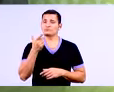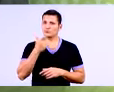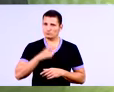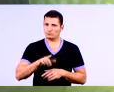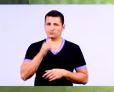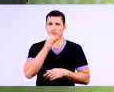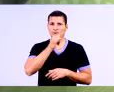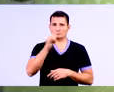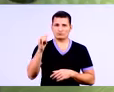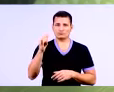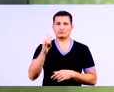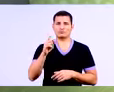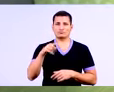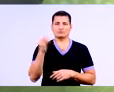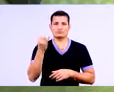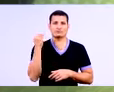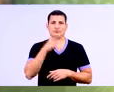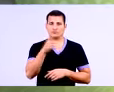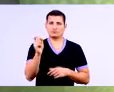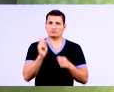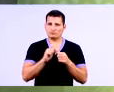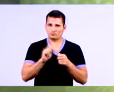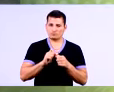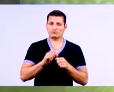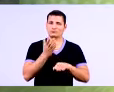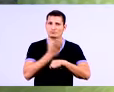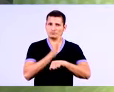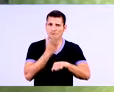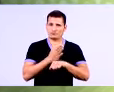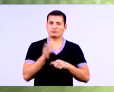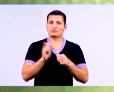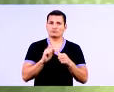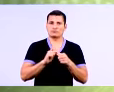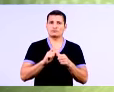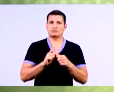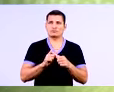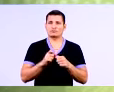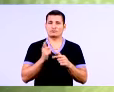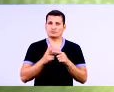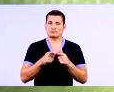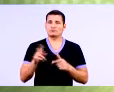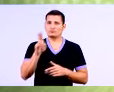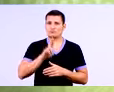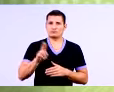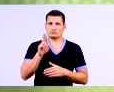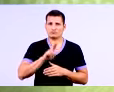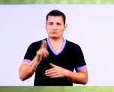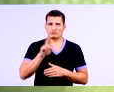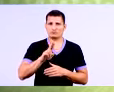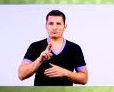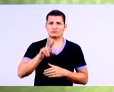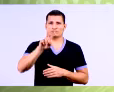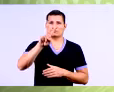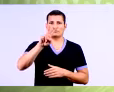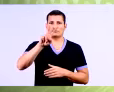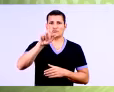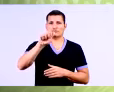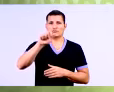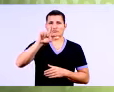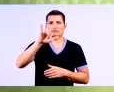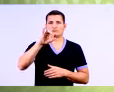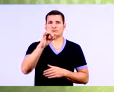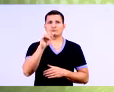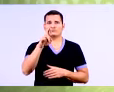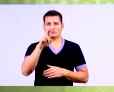é importante que vocês façam e refaçam esse exemplo, porque nós utilizaremos isso para validar o